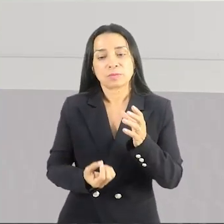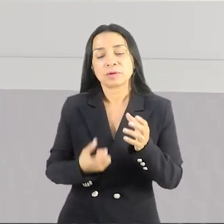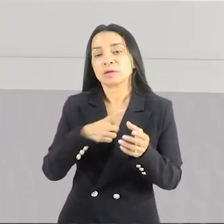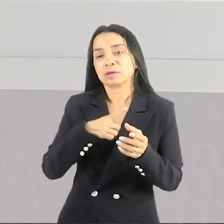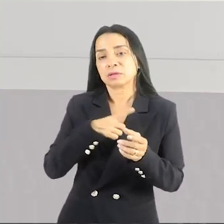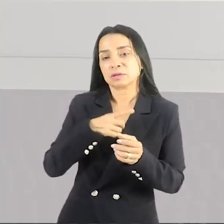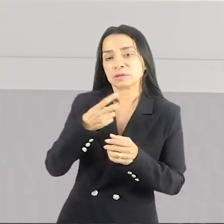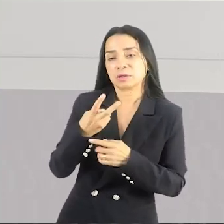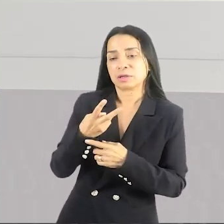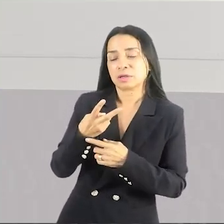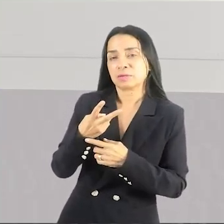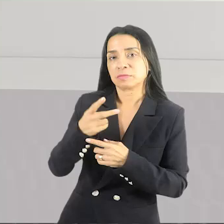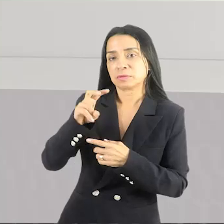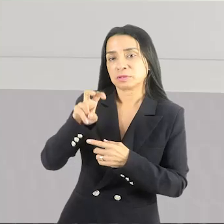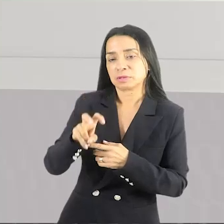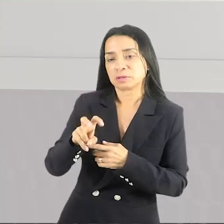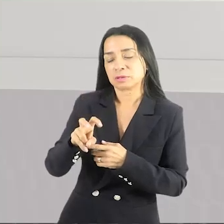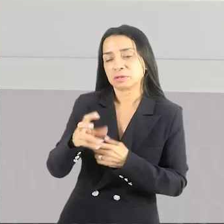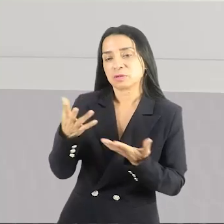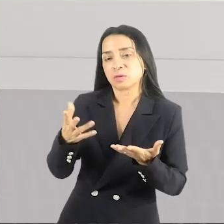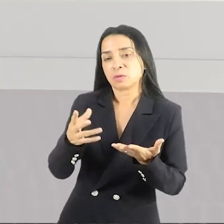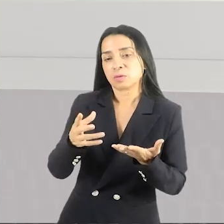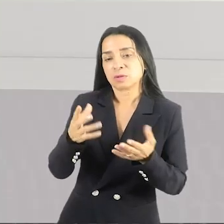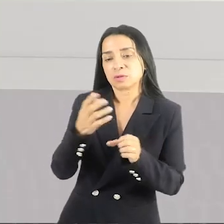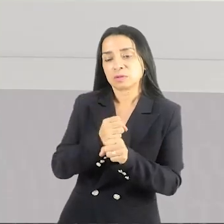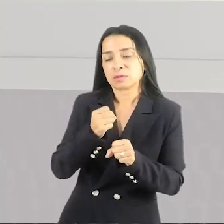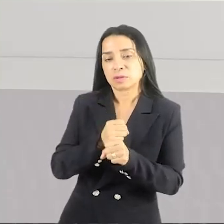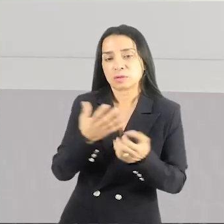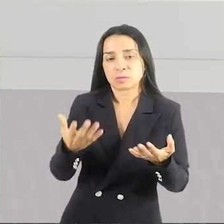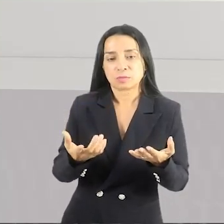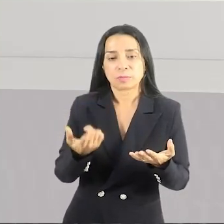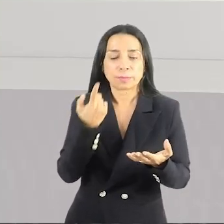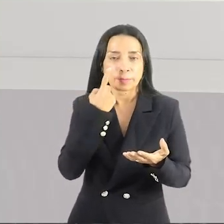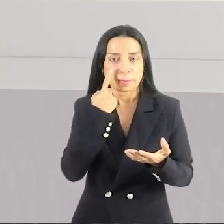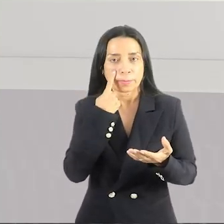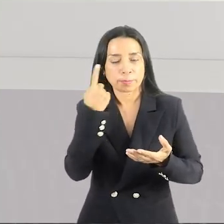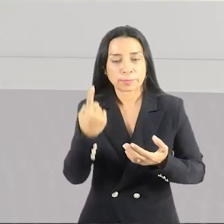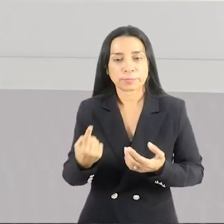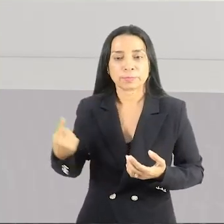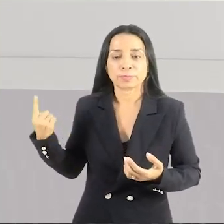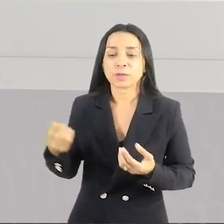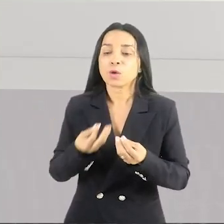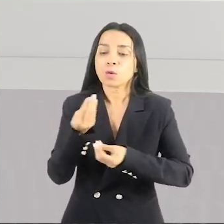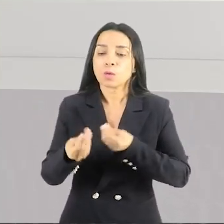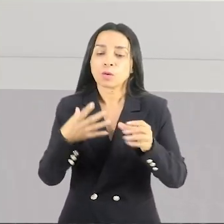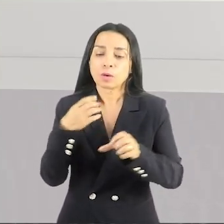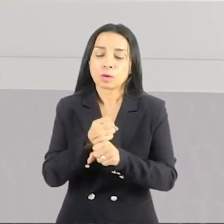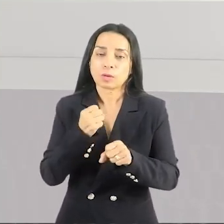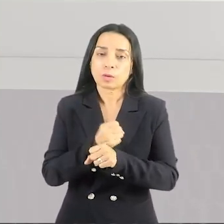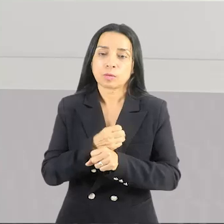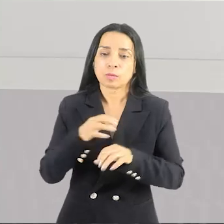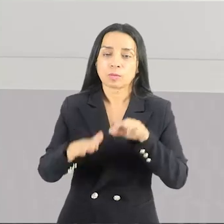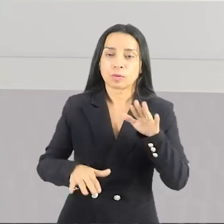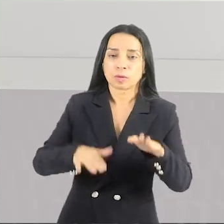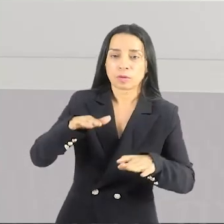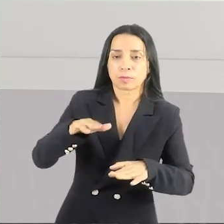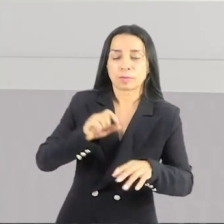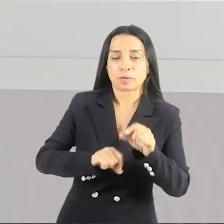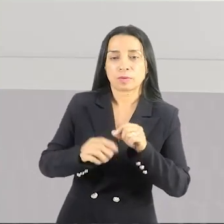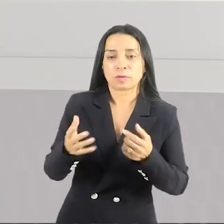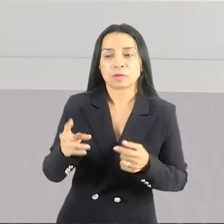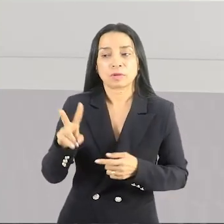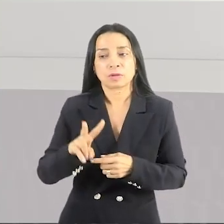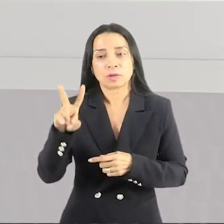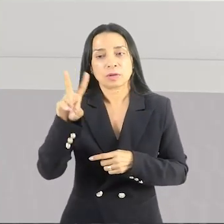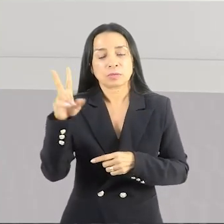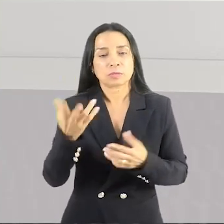cálculo. Tá? Então a gente tem que levar em consideração. Tá? Então como é que eu calculo essa média ponderada aí? Então